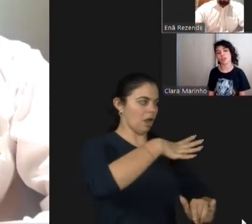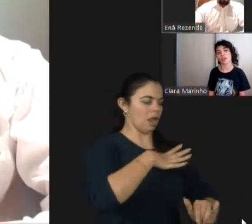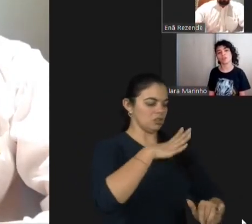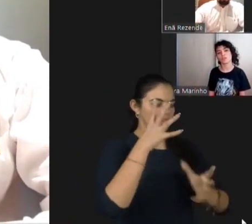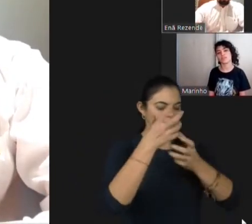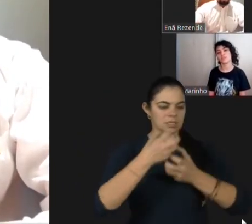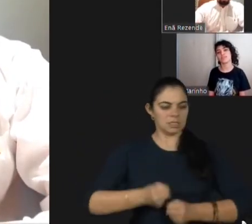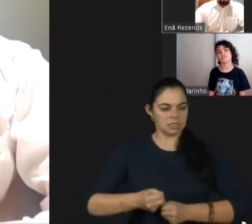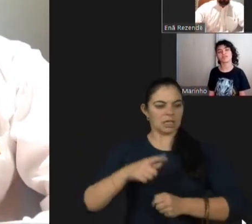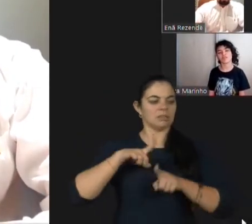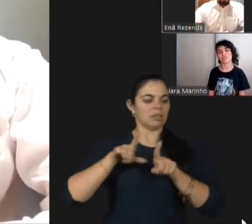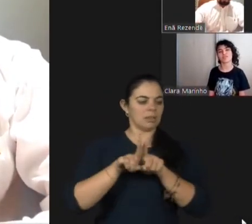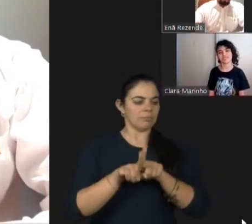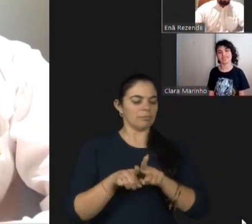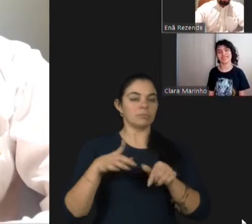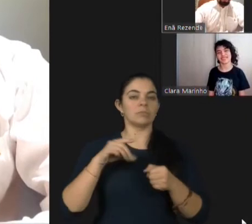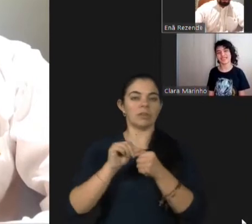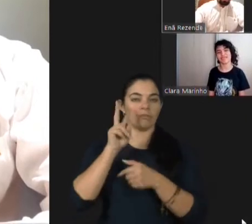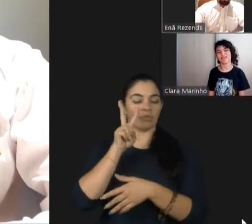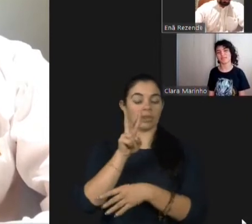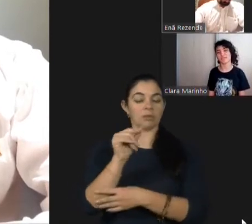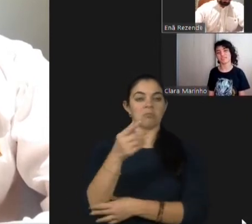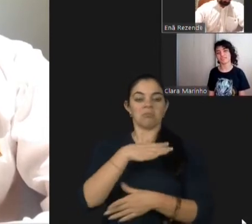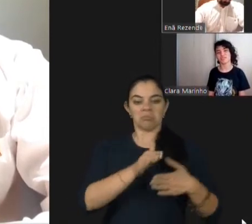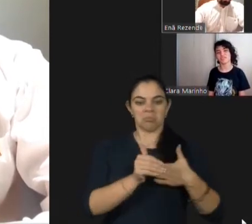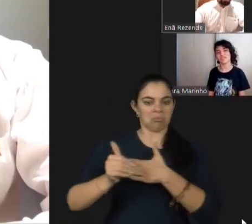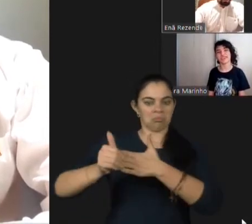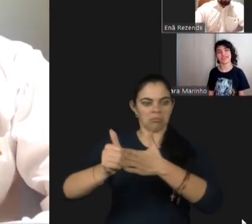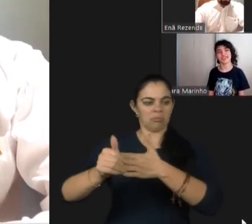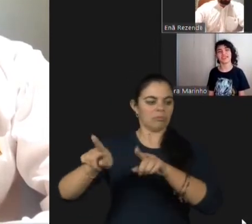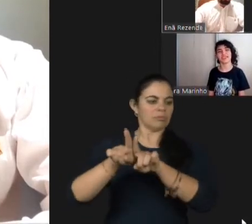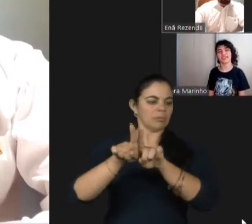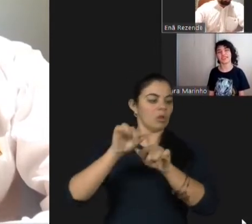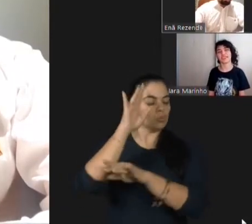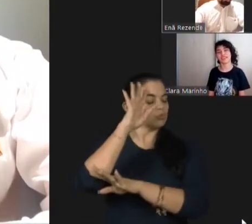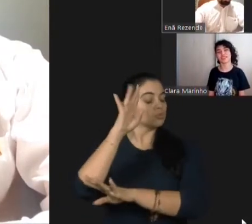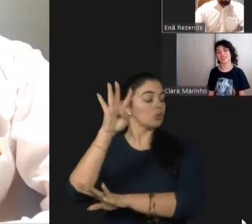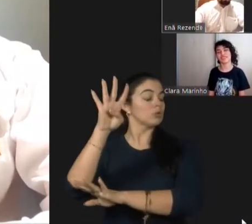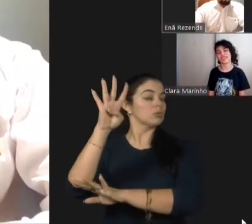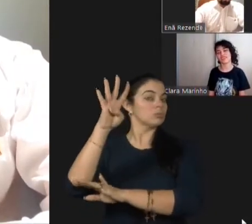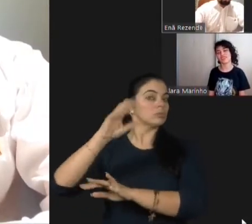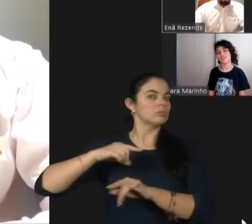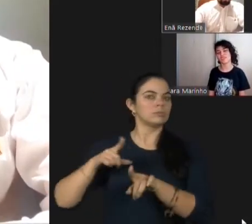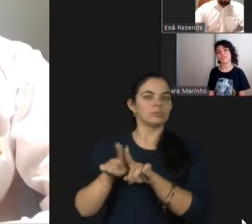assumir. Também viram, né, que são capazes de seguirem os seus sonhos.